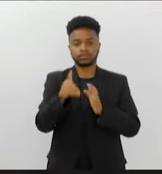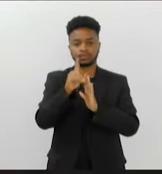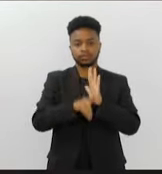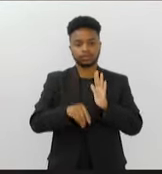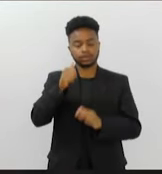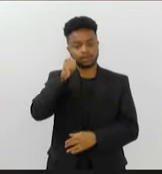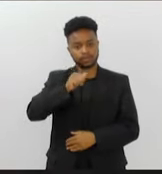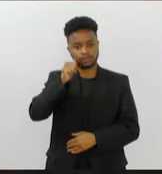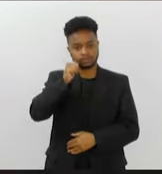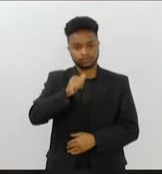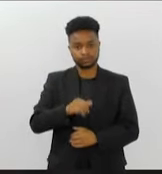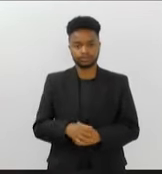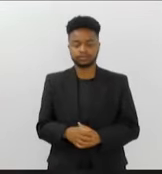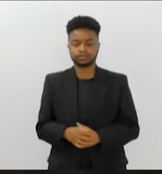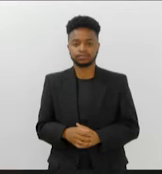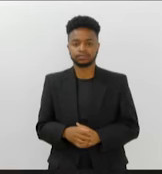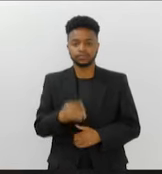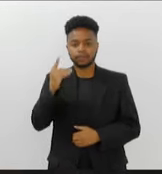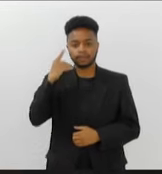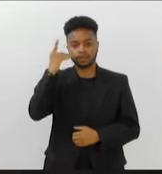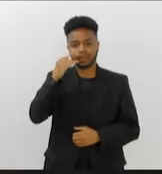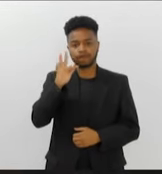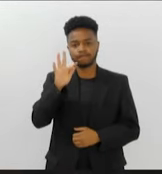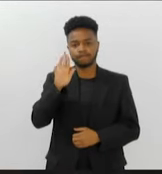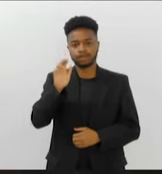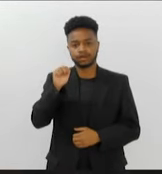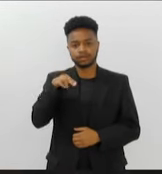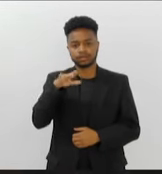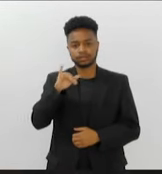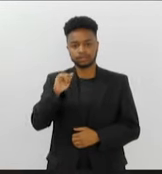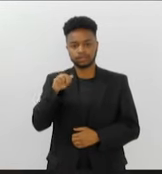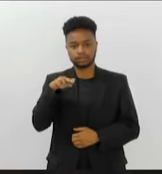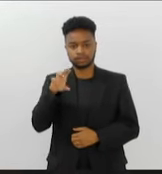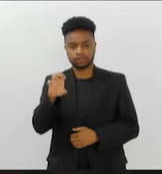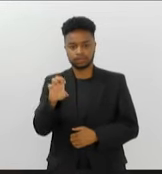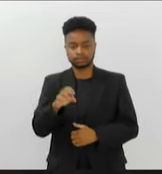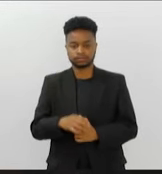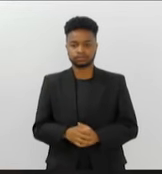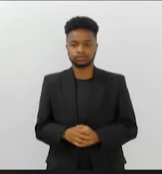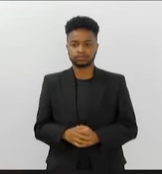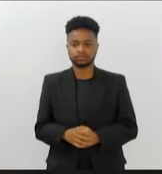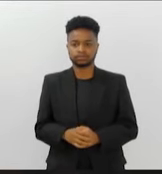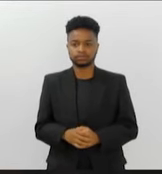da Mulher, deputada Franciane Mota.